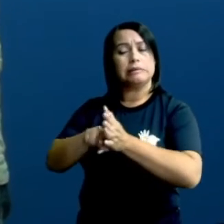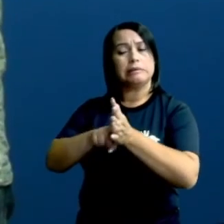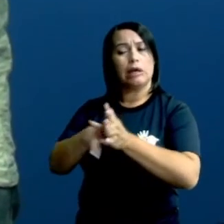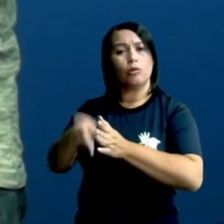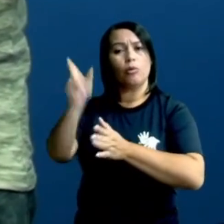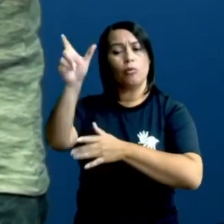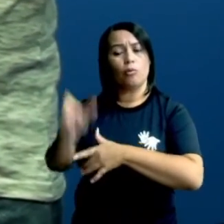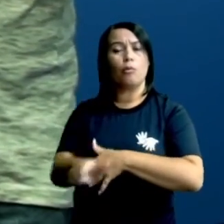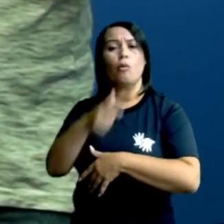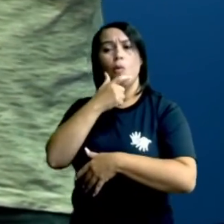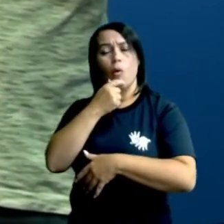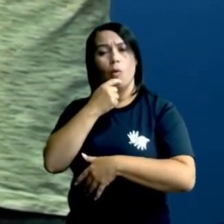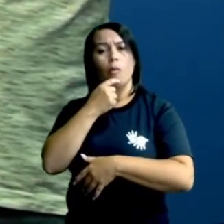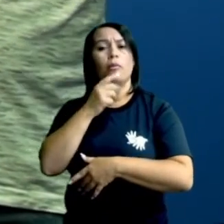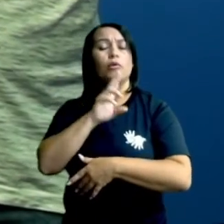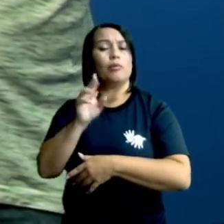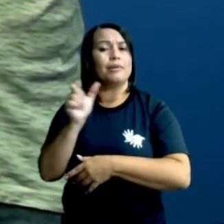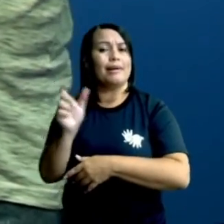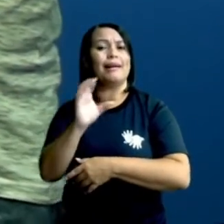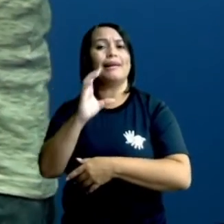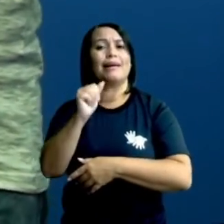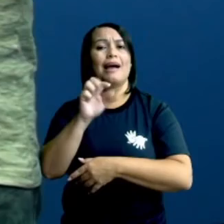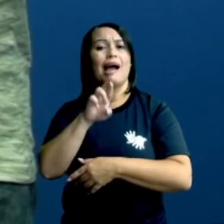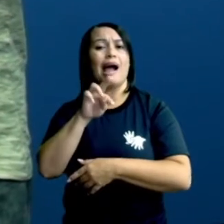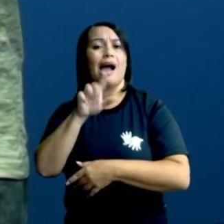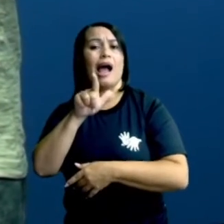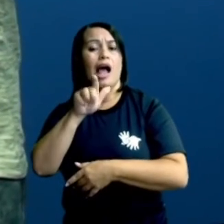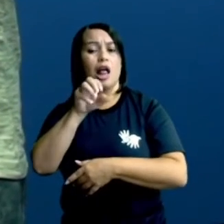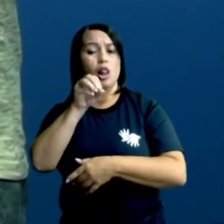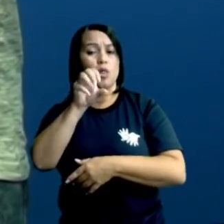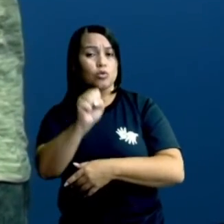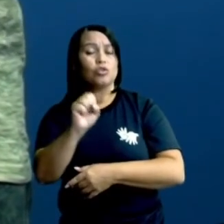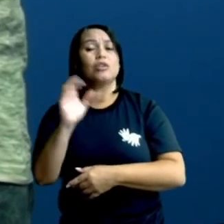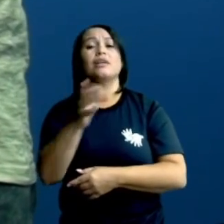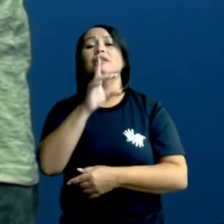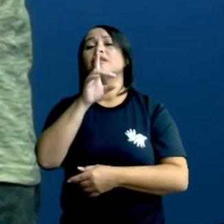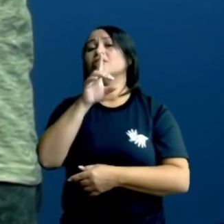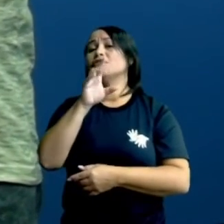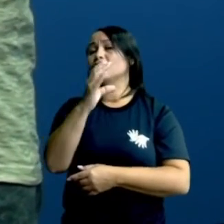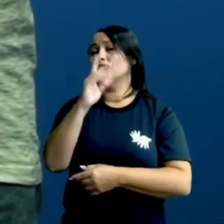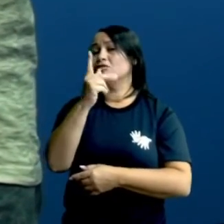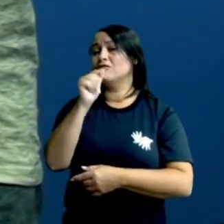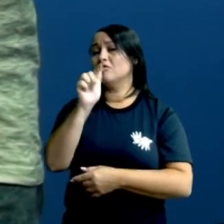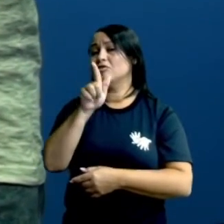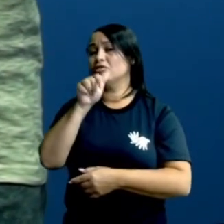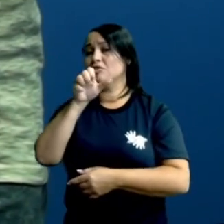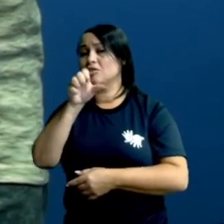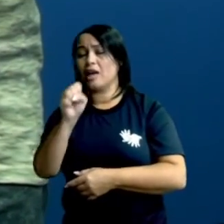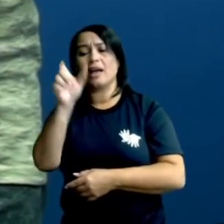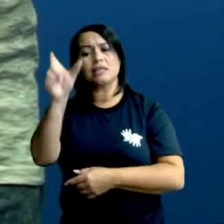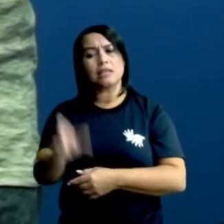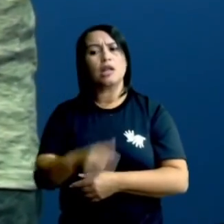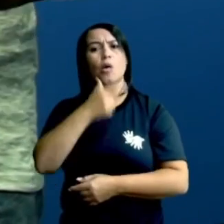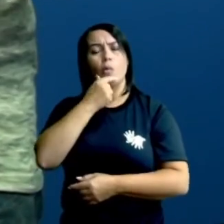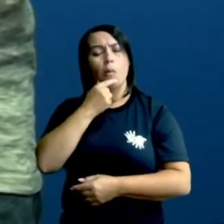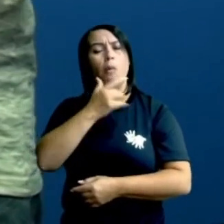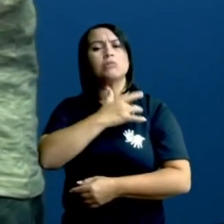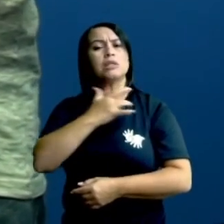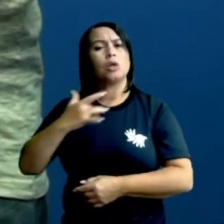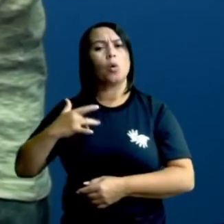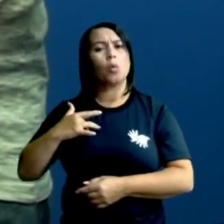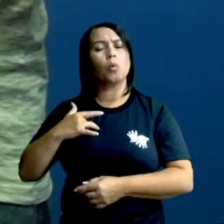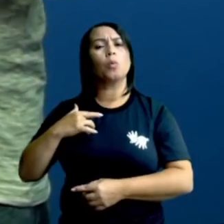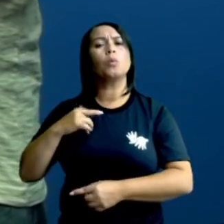grande sanitarista e foi um patrono da nossa saúde pública